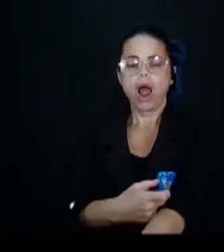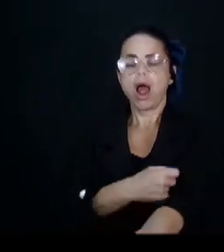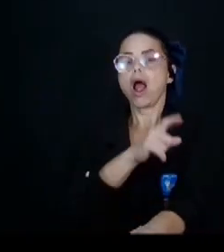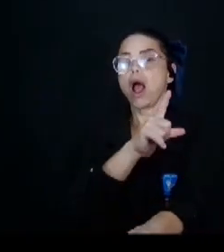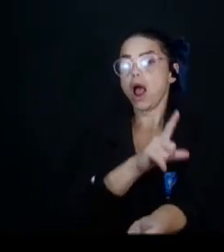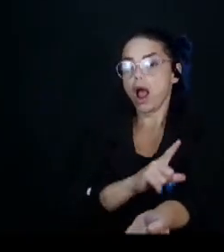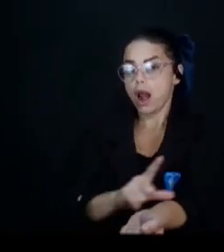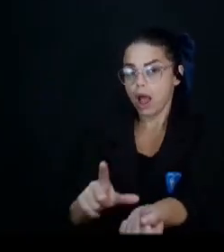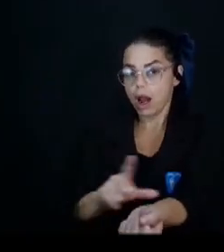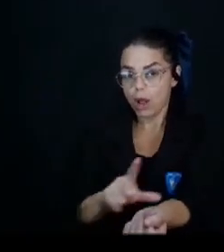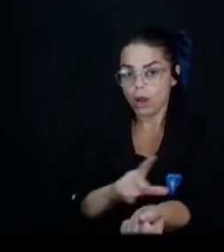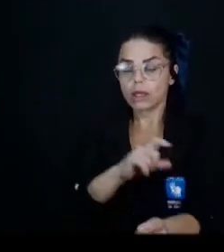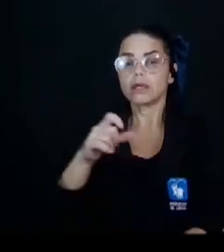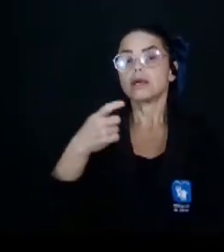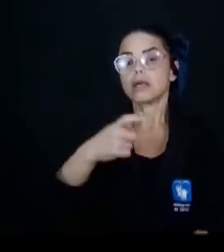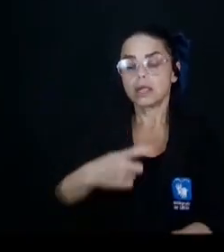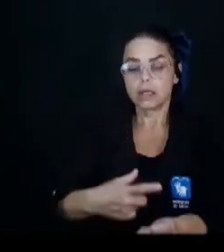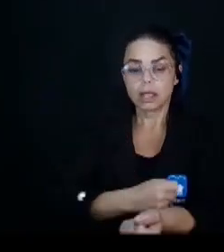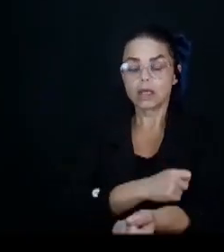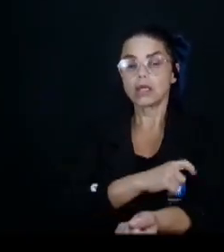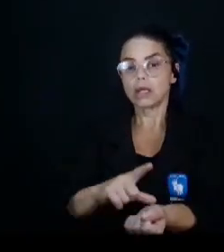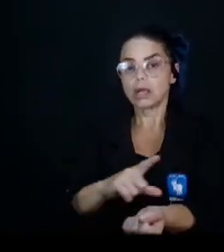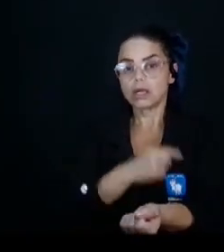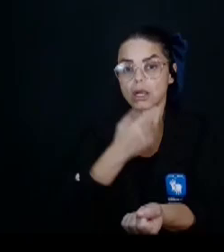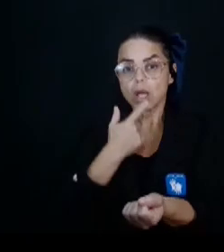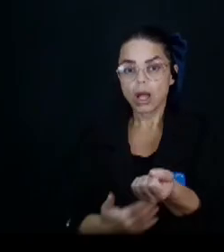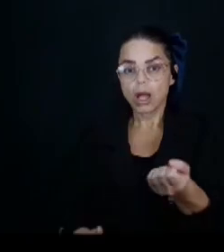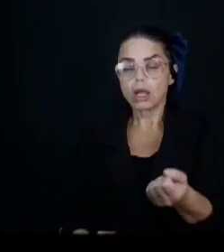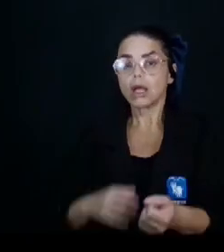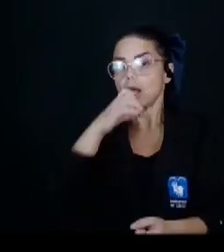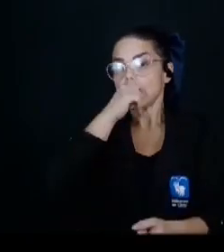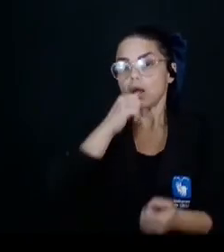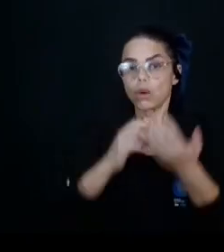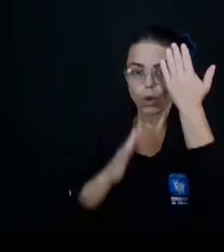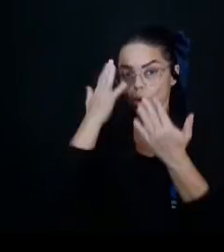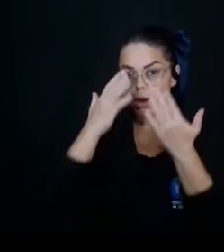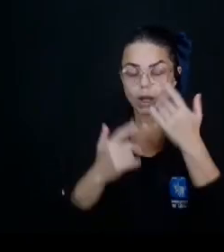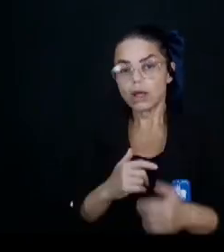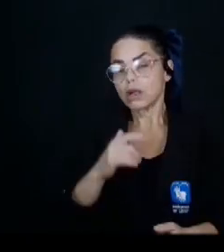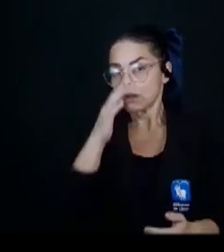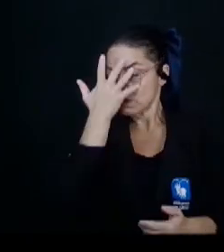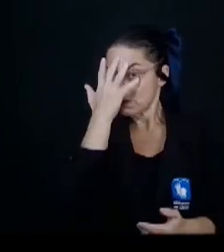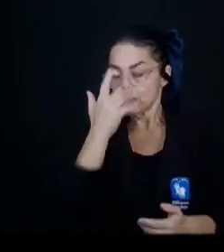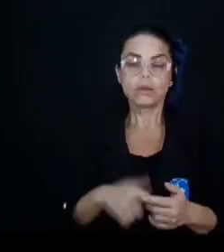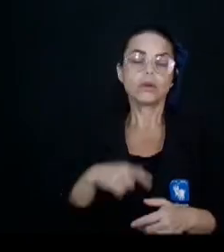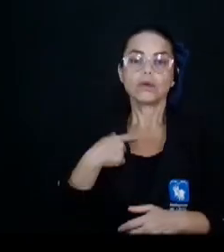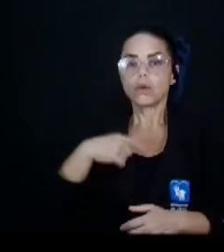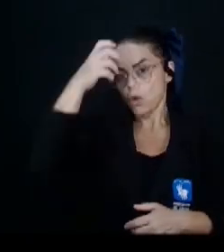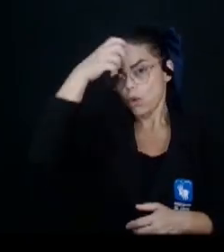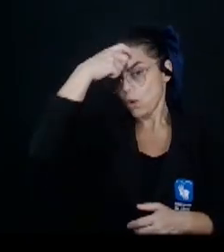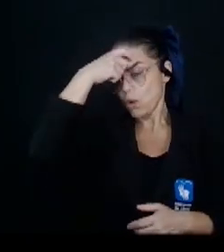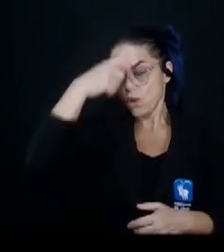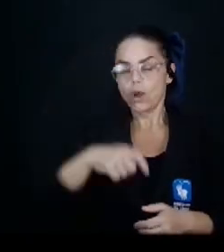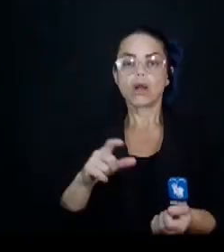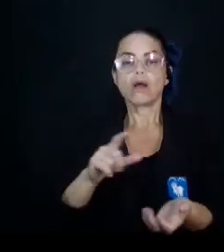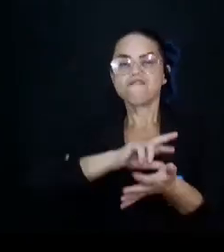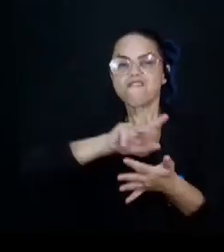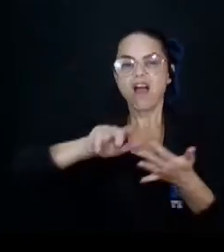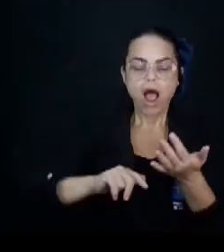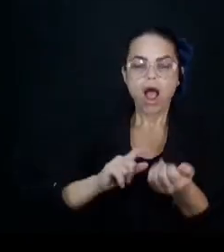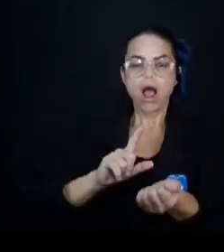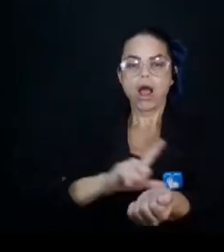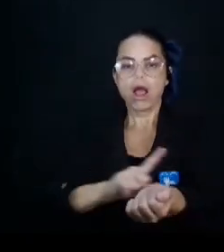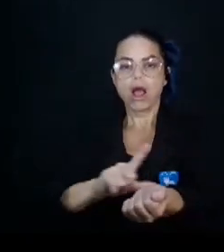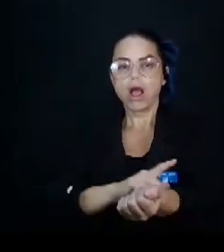Cassiane, só reforçando que o Fevereiro Laranja é um mês de conscientização sobre as leucemias, E é muito importante